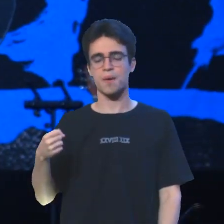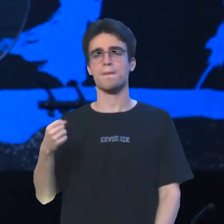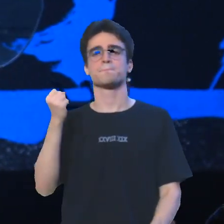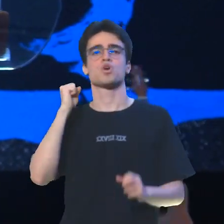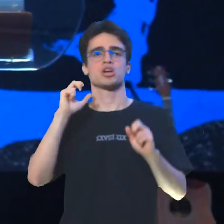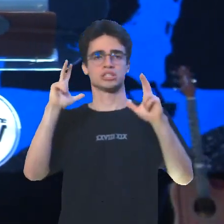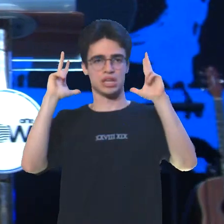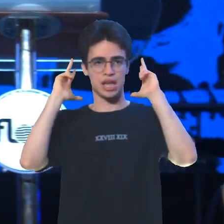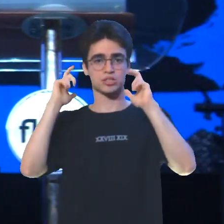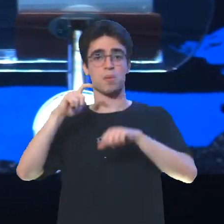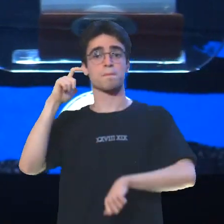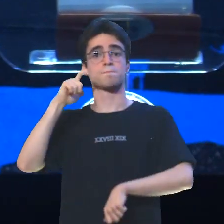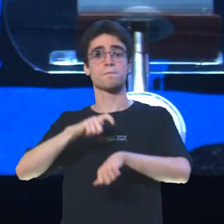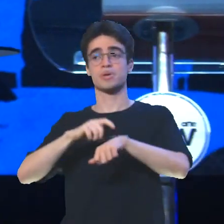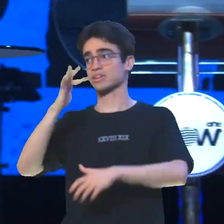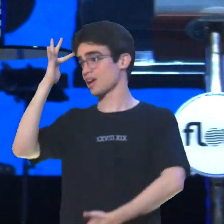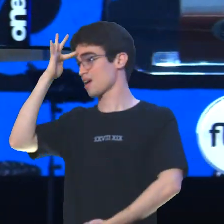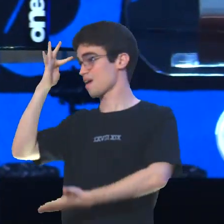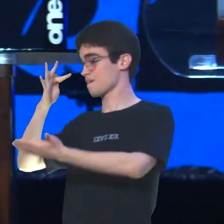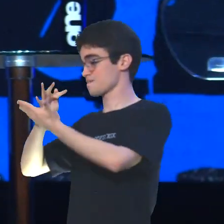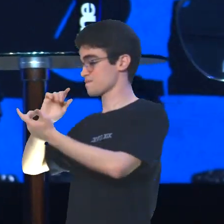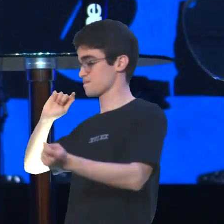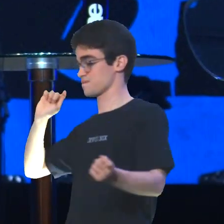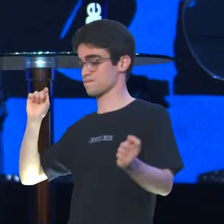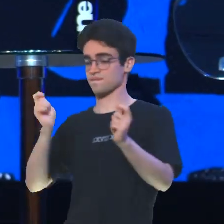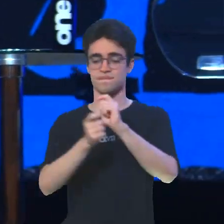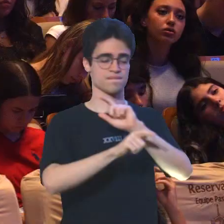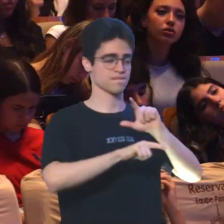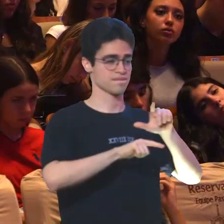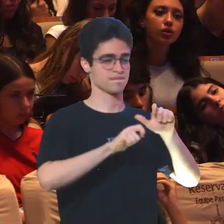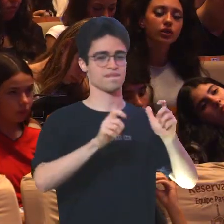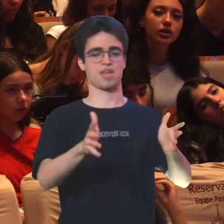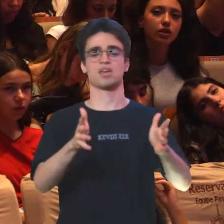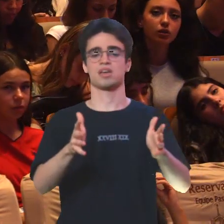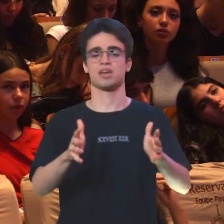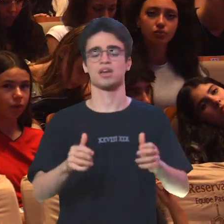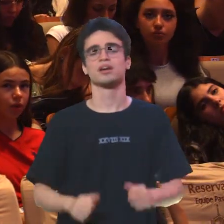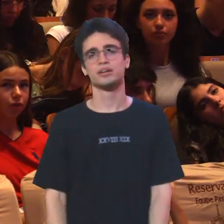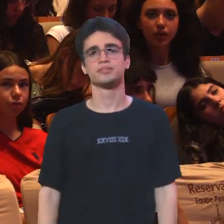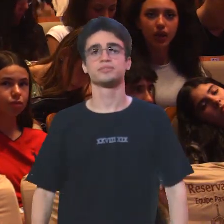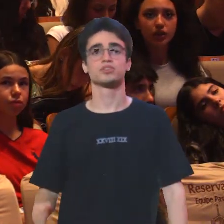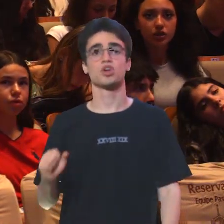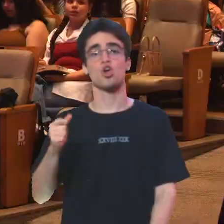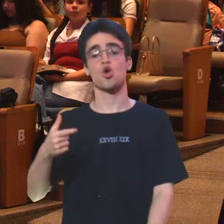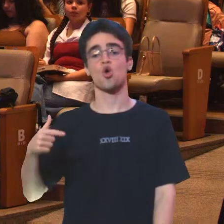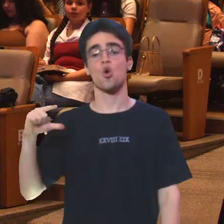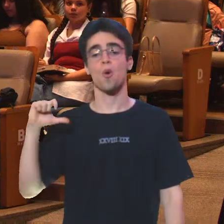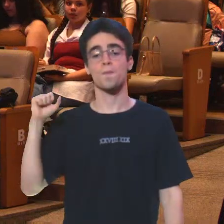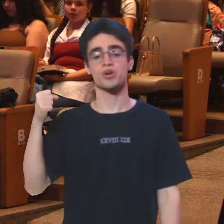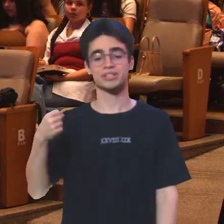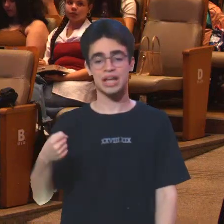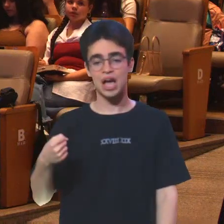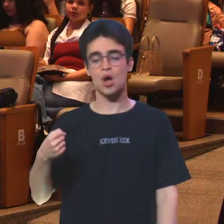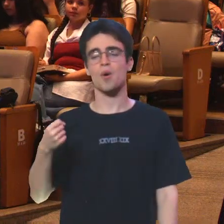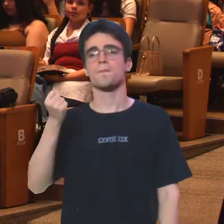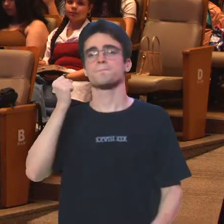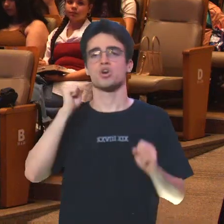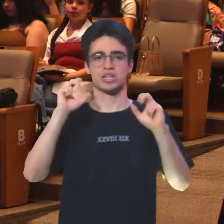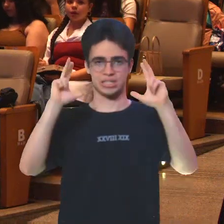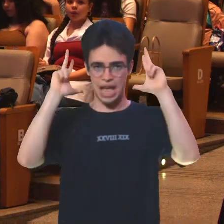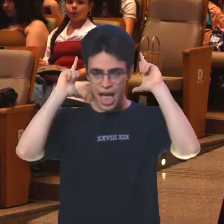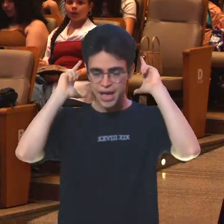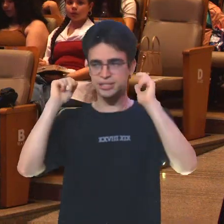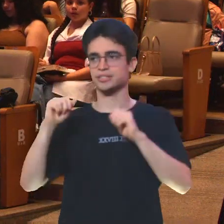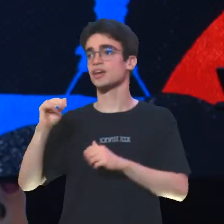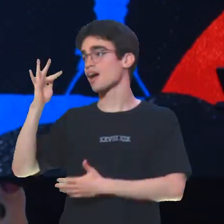torna ação. Repete comigo, o bordão de Moisés. Quando a